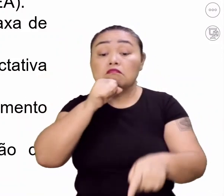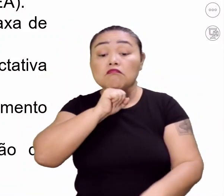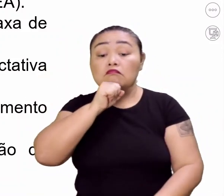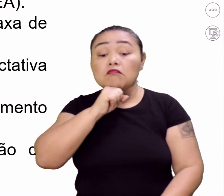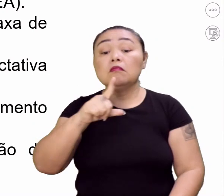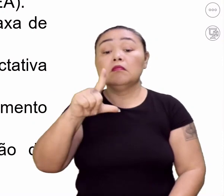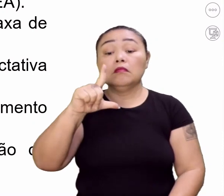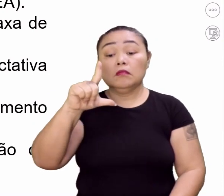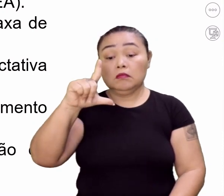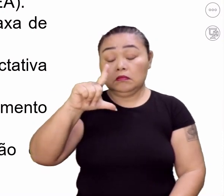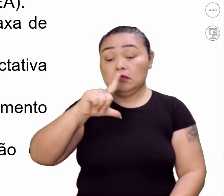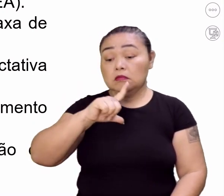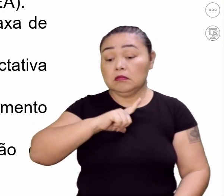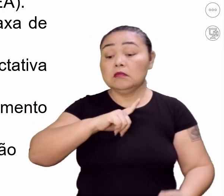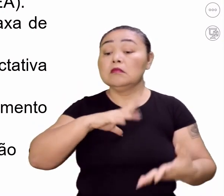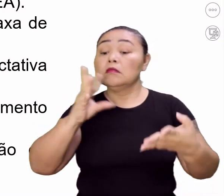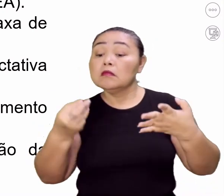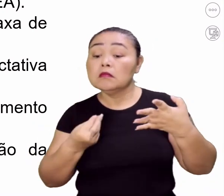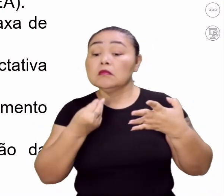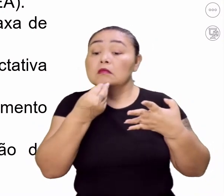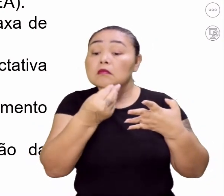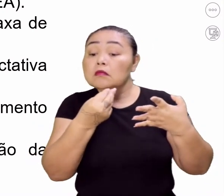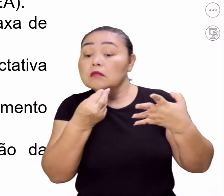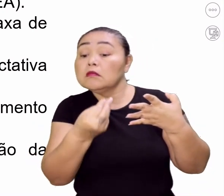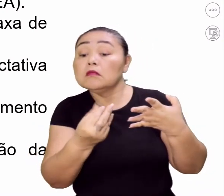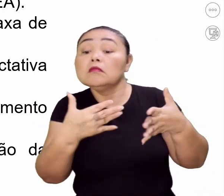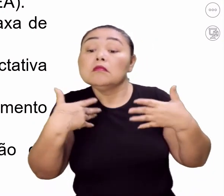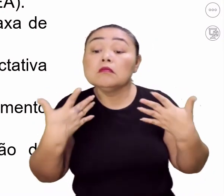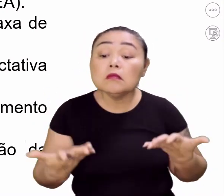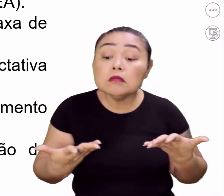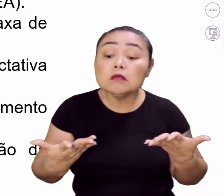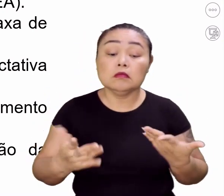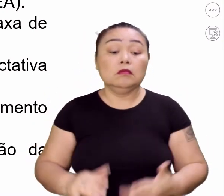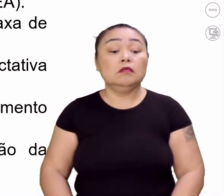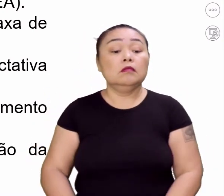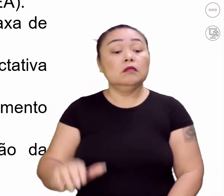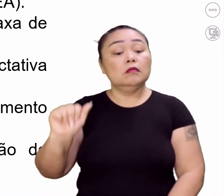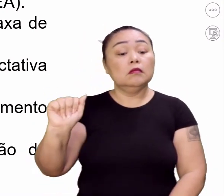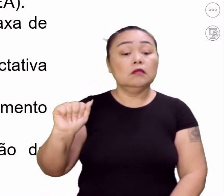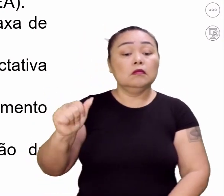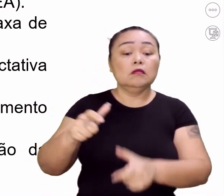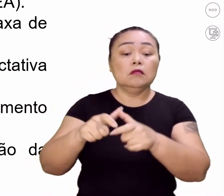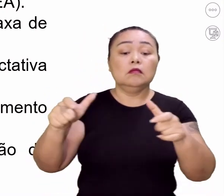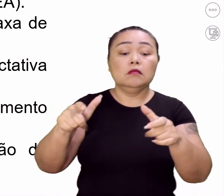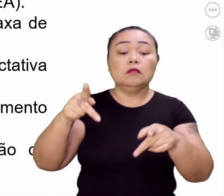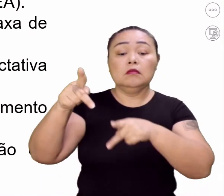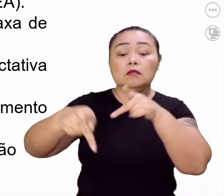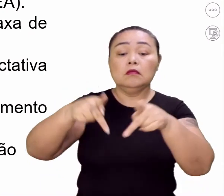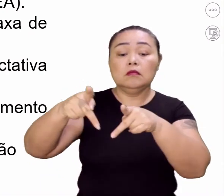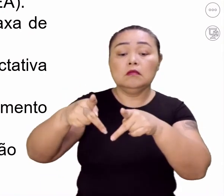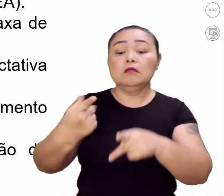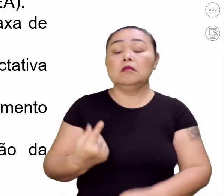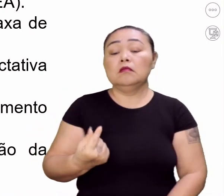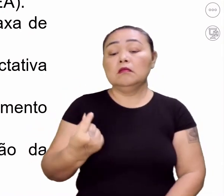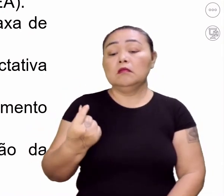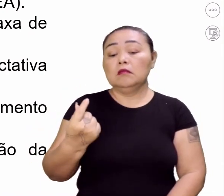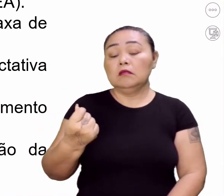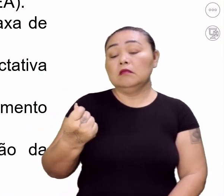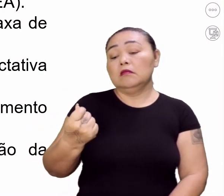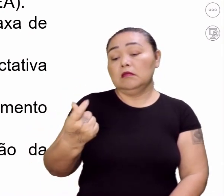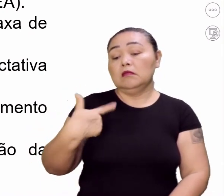população idosa podem ser atribuídos. Alternativa A, aumento da